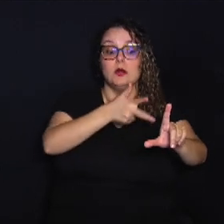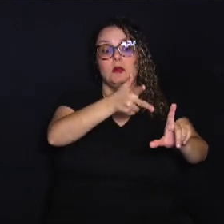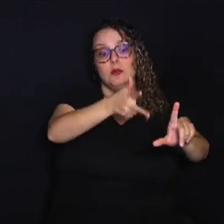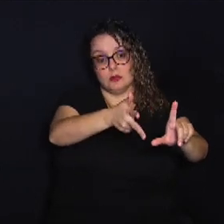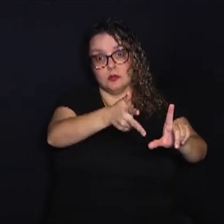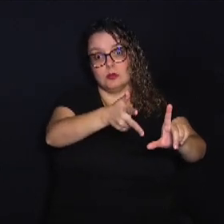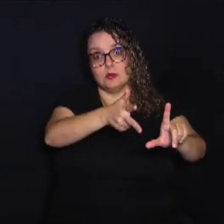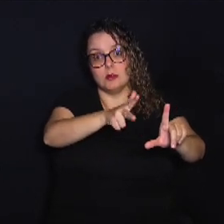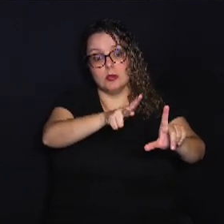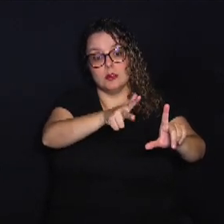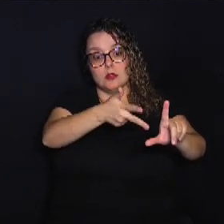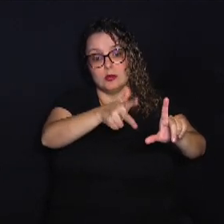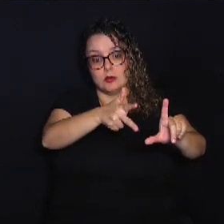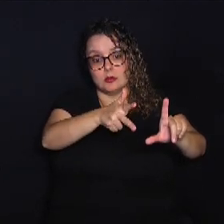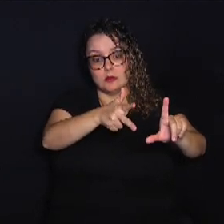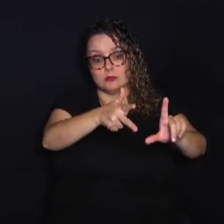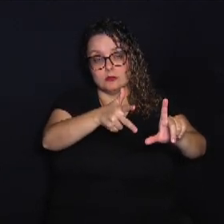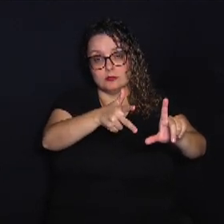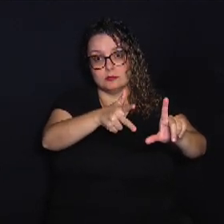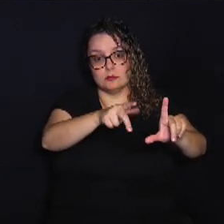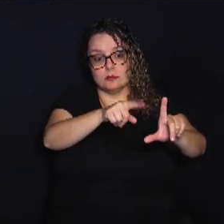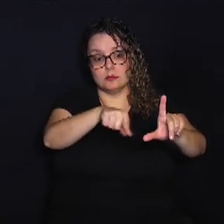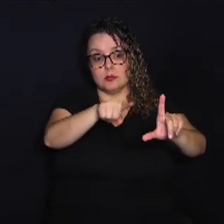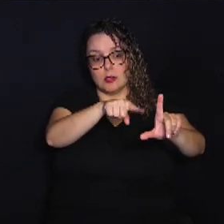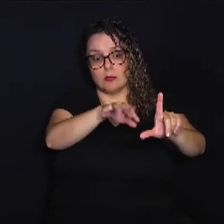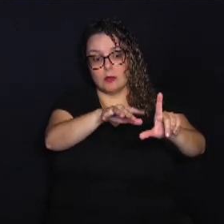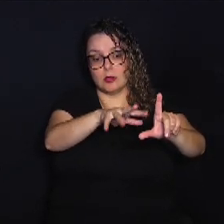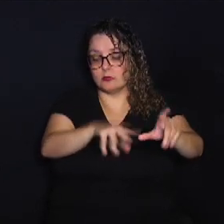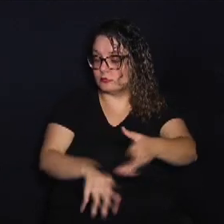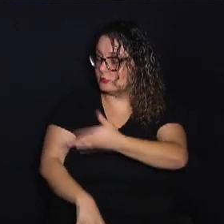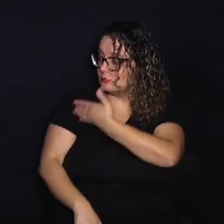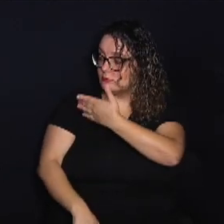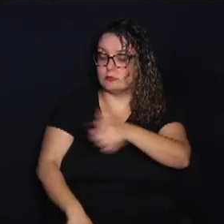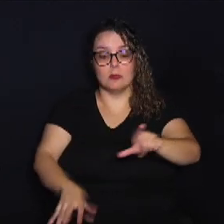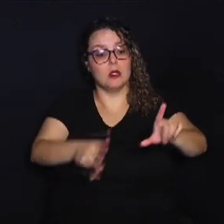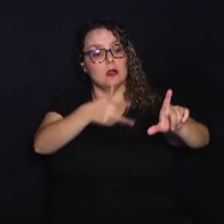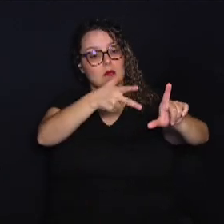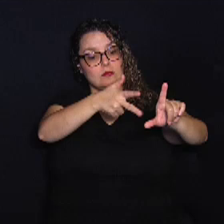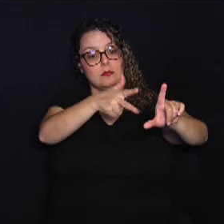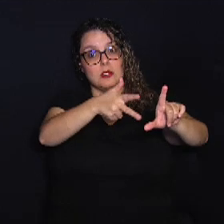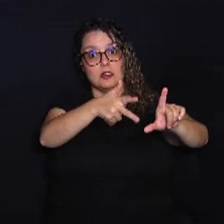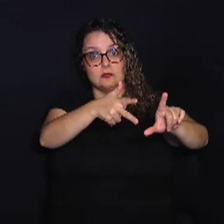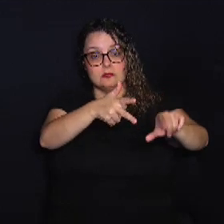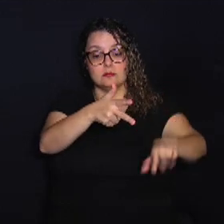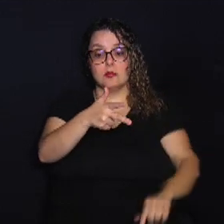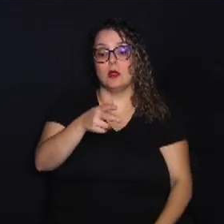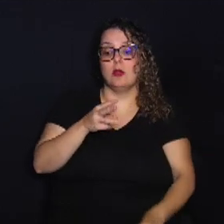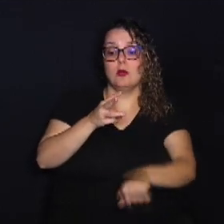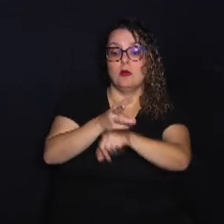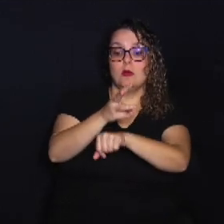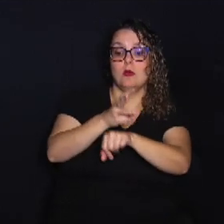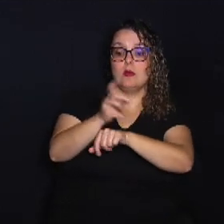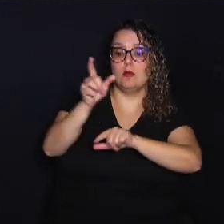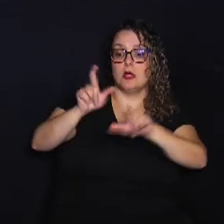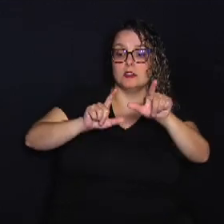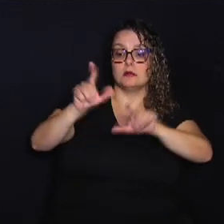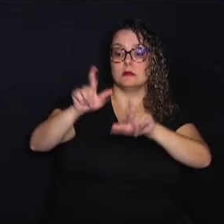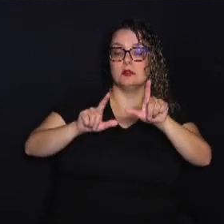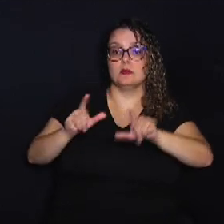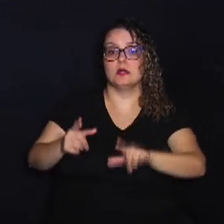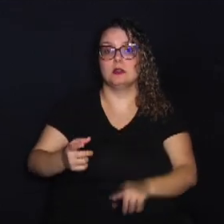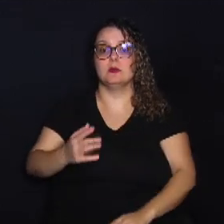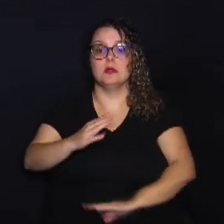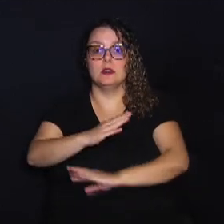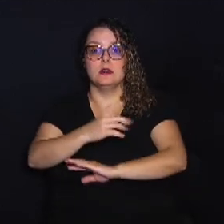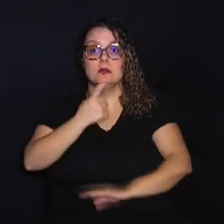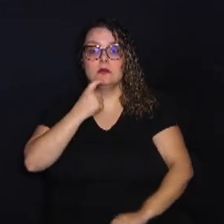foto, você vai apontar a câmera aqui, ó, para este QR Code. Porque aí já vai aparecer uma mensagem na sua tela. O WhatsApp da TV